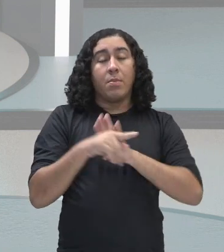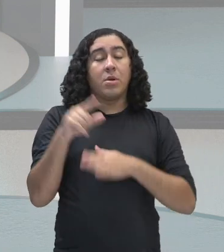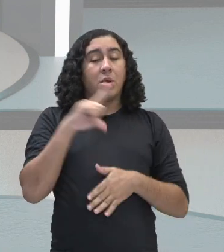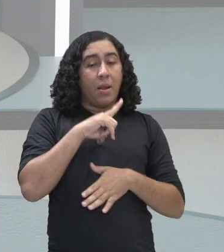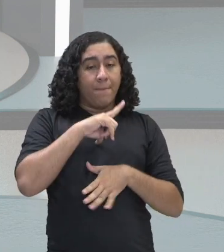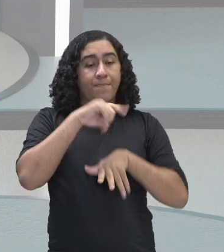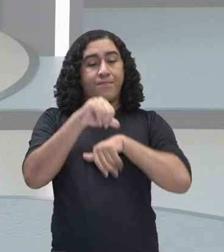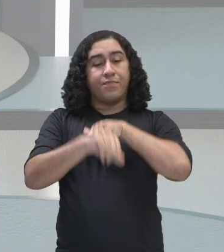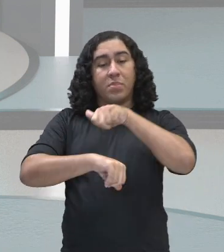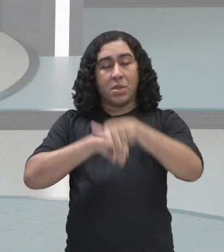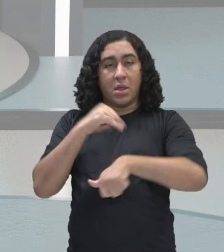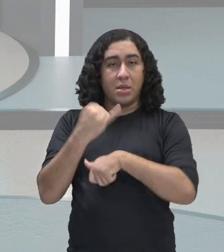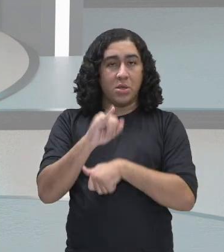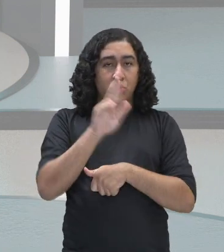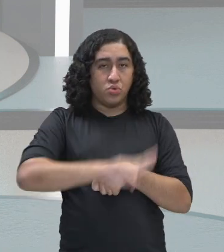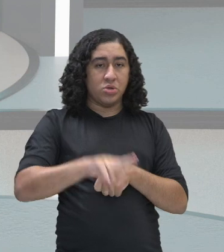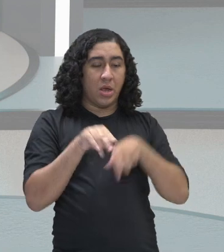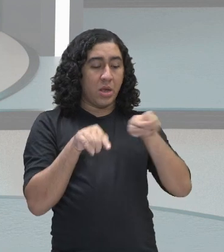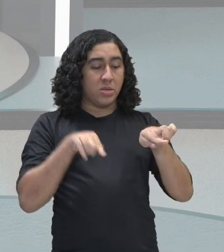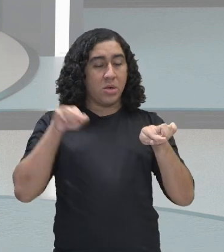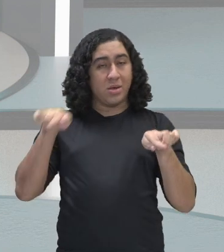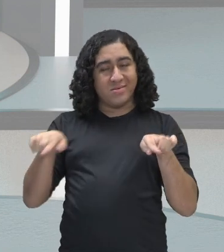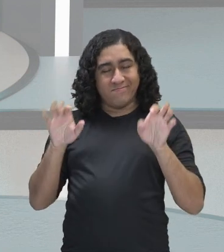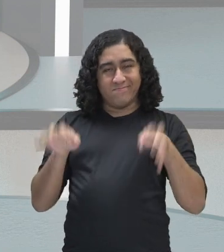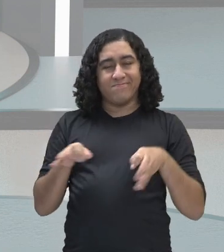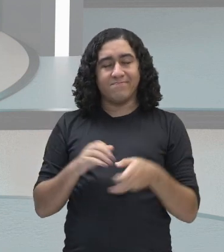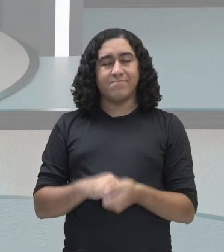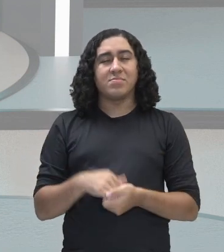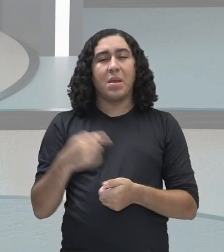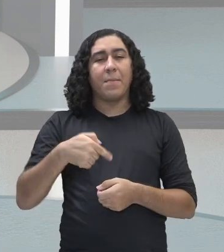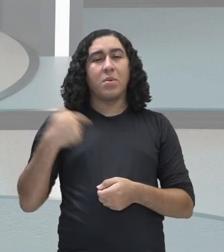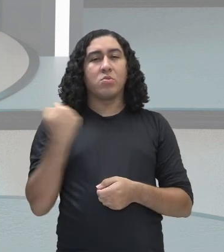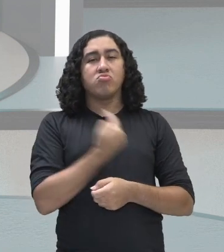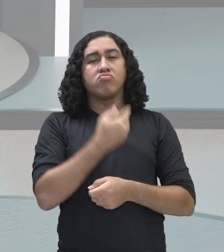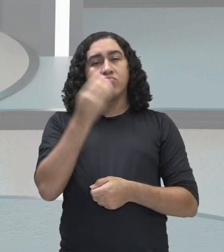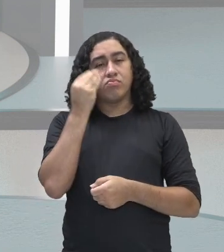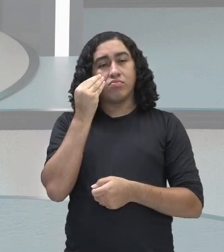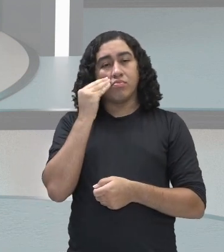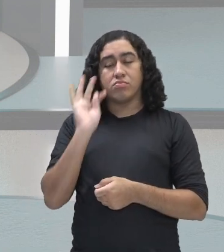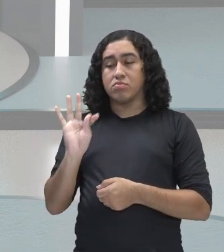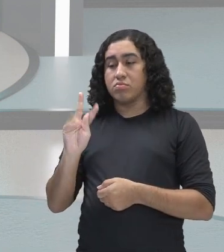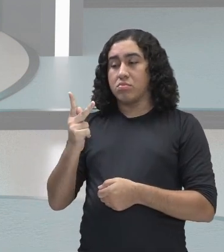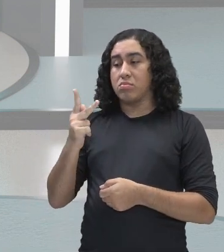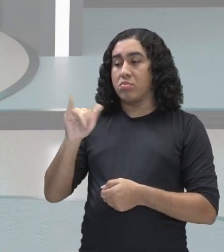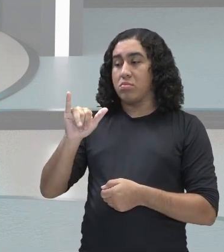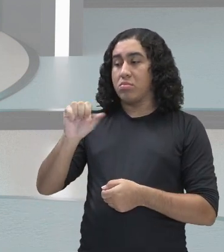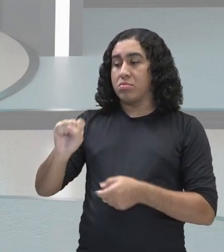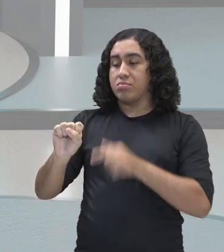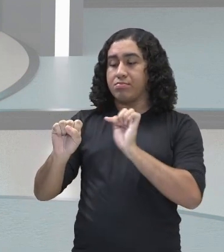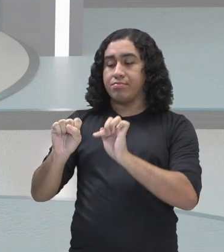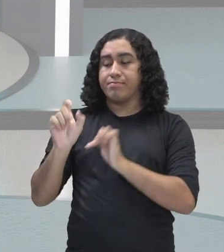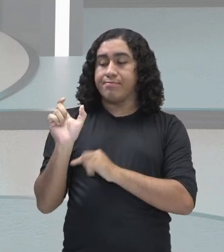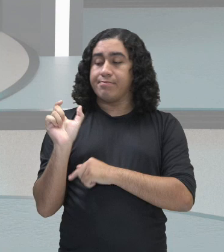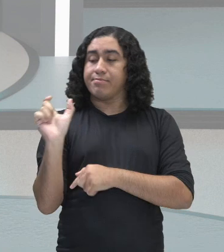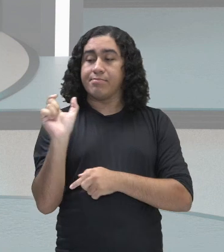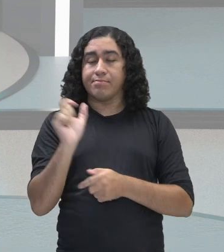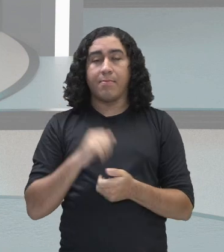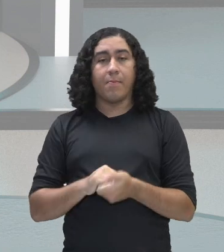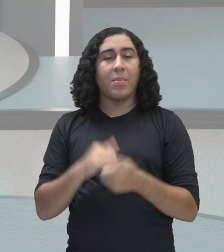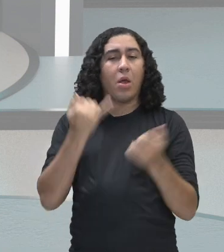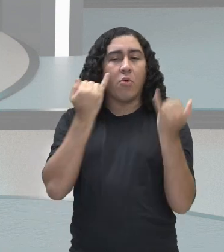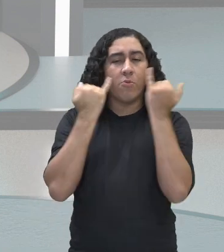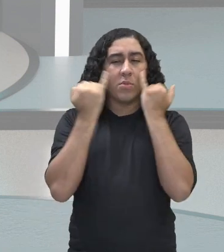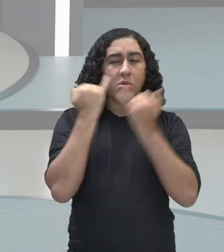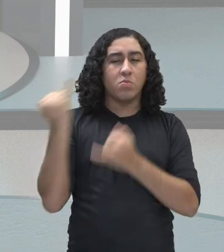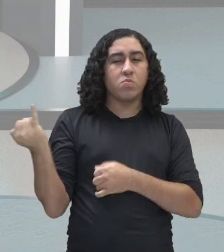alterar se eu utilizo um ou utilizo o outro. O primeiro que nós vamos ver é o this, tá? This. Uma informação